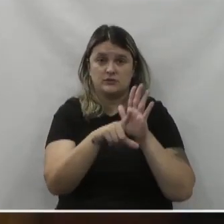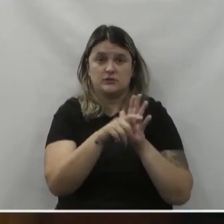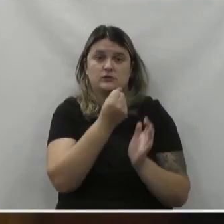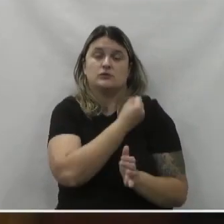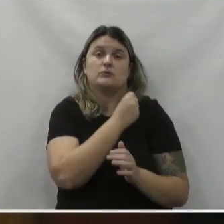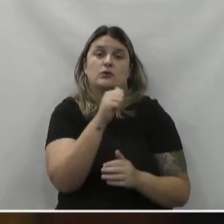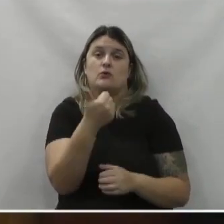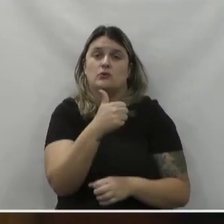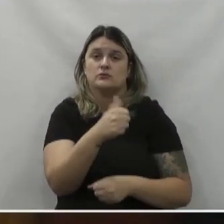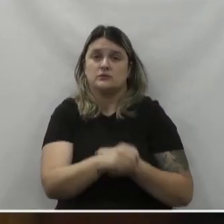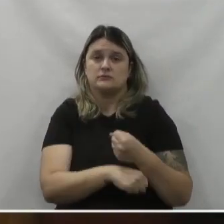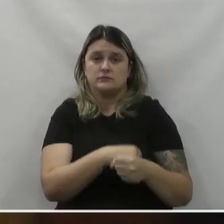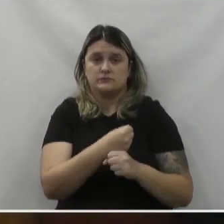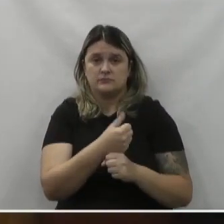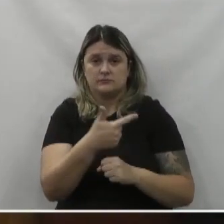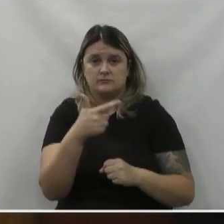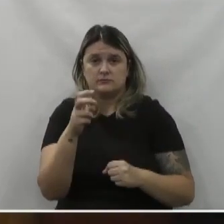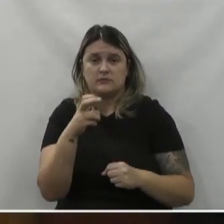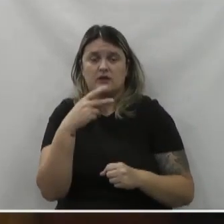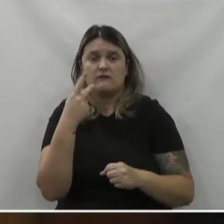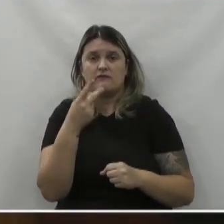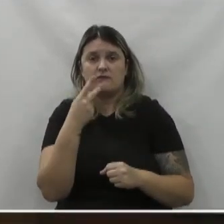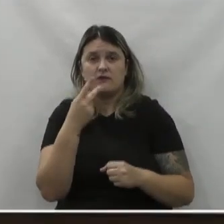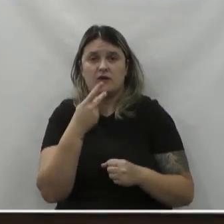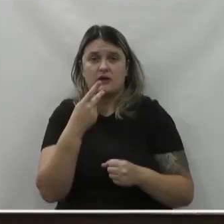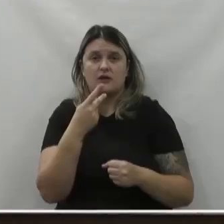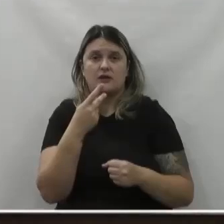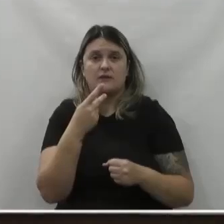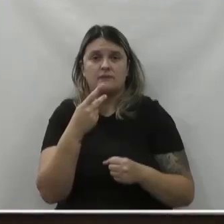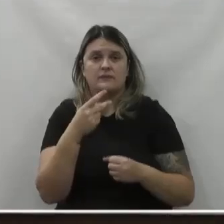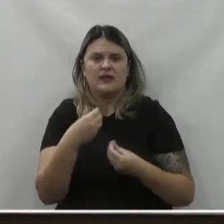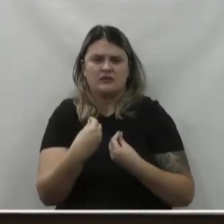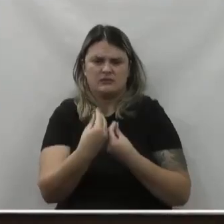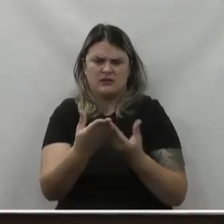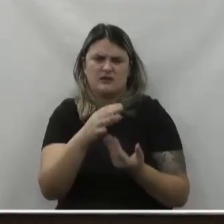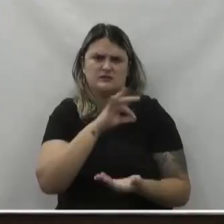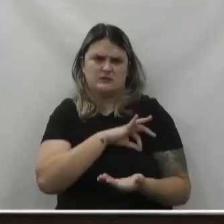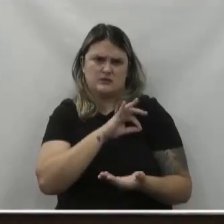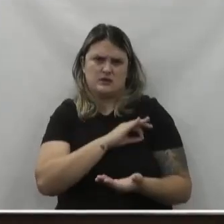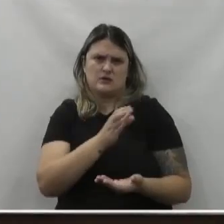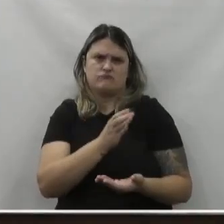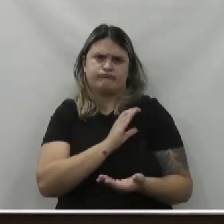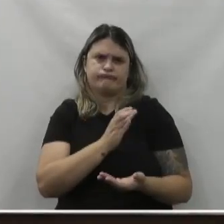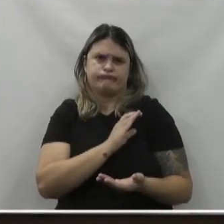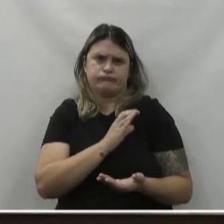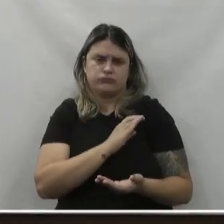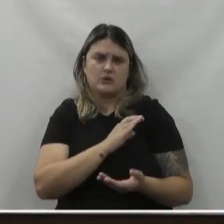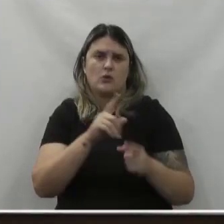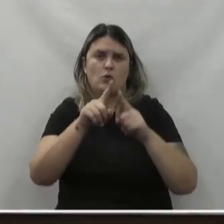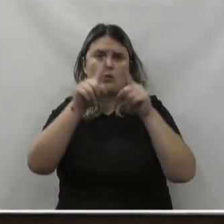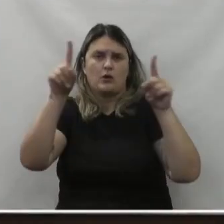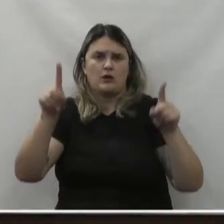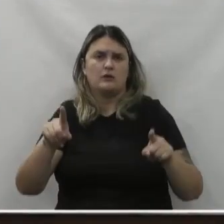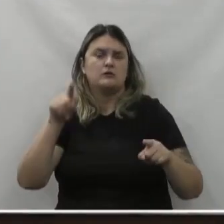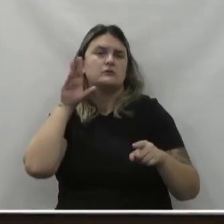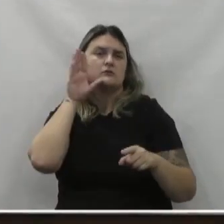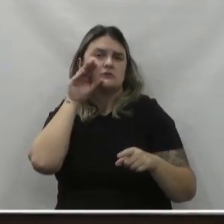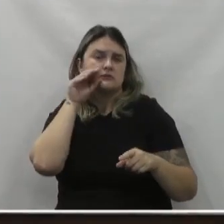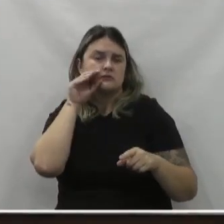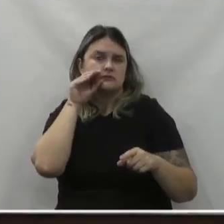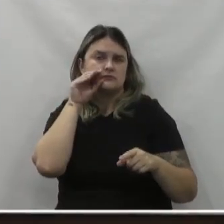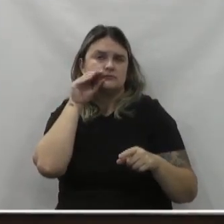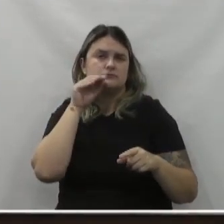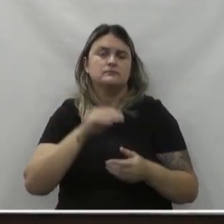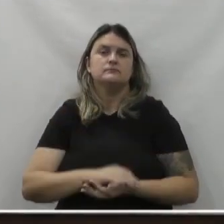número 11/2025, dispõe sobre a concessão de gratificações a servidores efetivos no âmbito do Poder Executivo